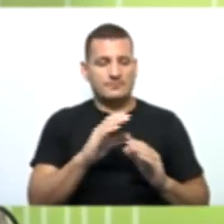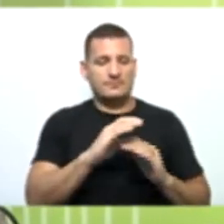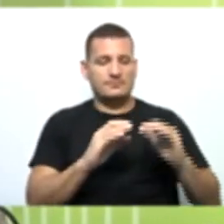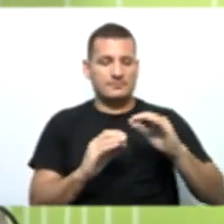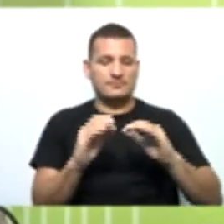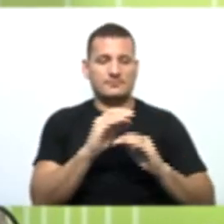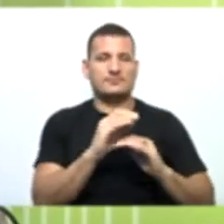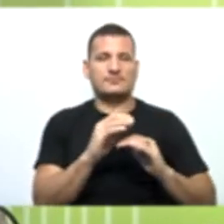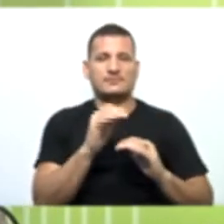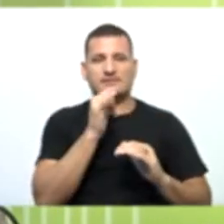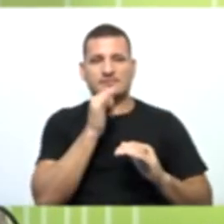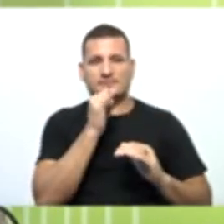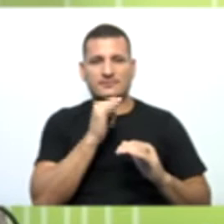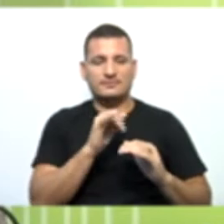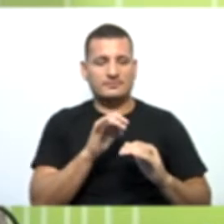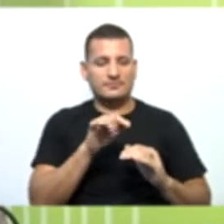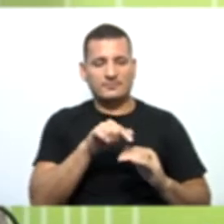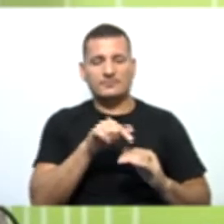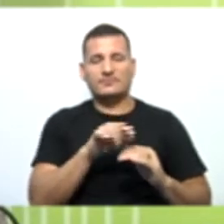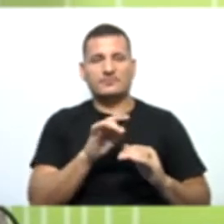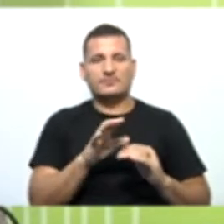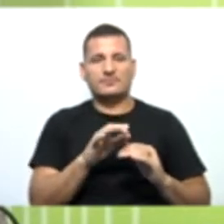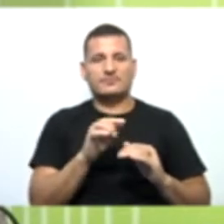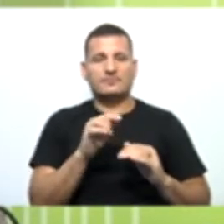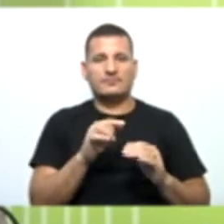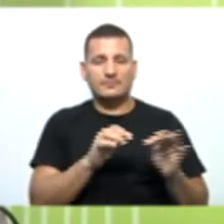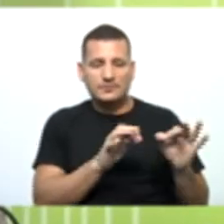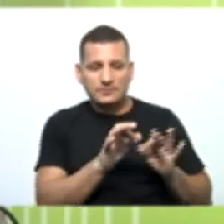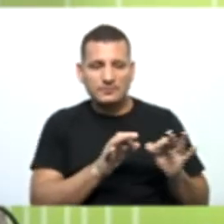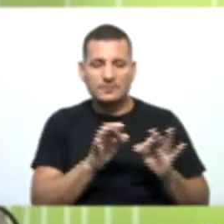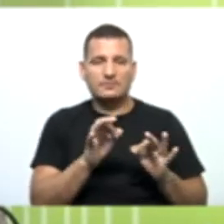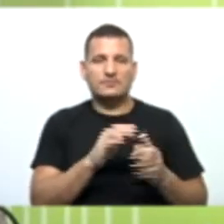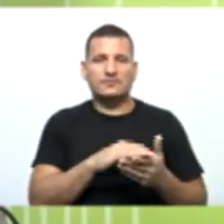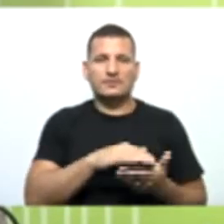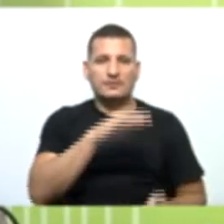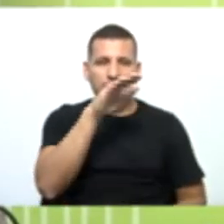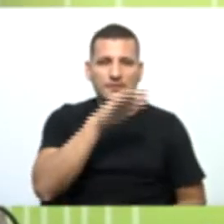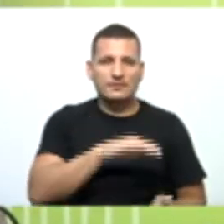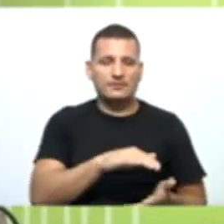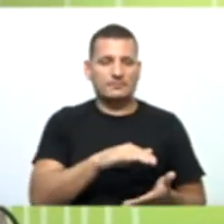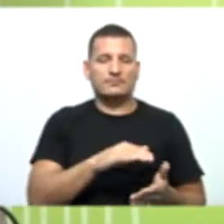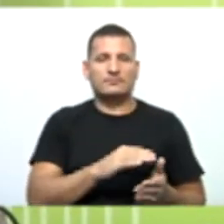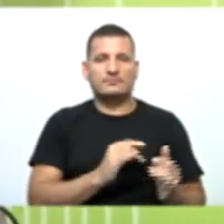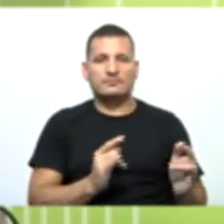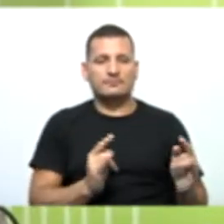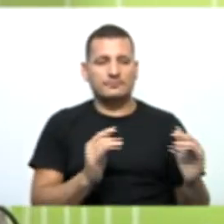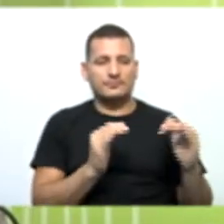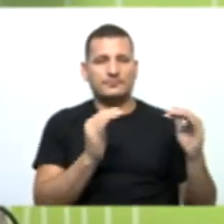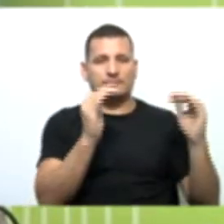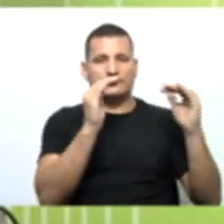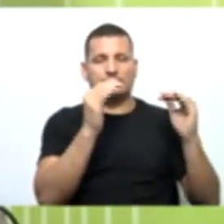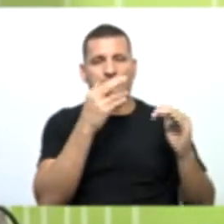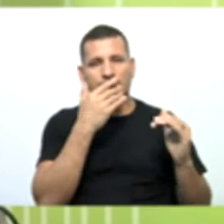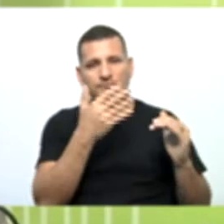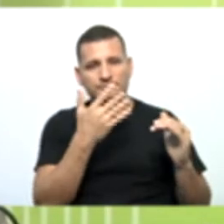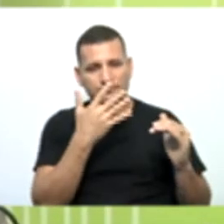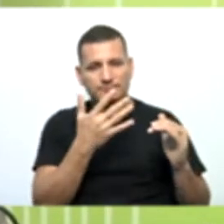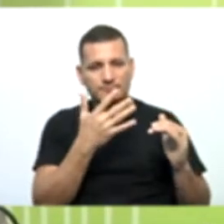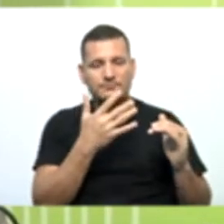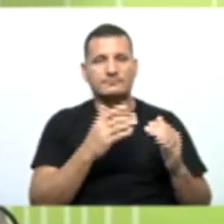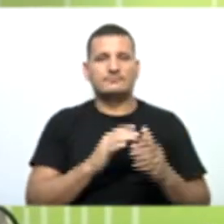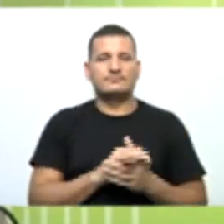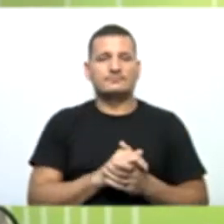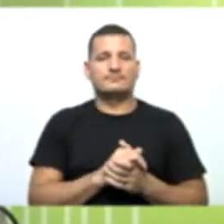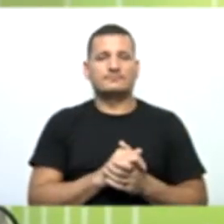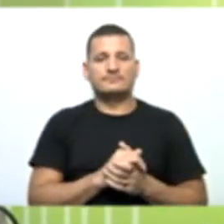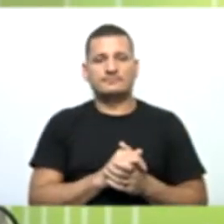o planejamento, ele não vai ter a ideia construída de tamanho, de andares, de cores, além do que vai ser necessário,